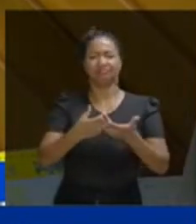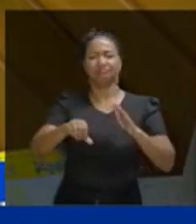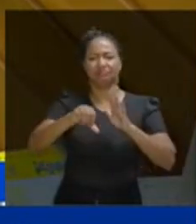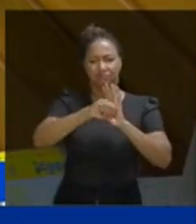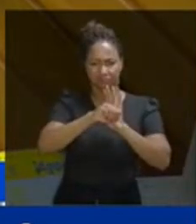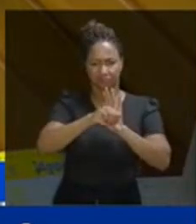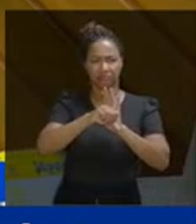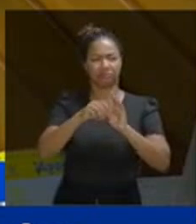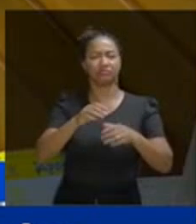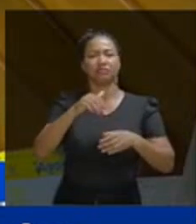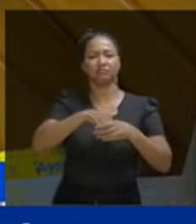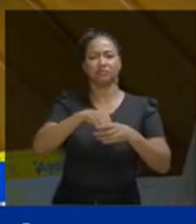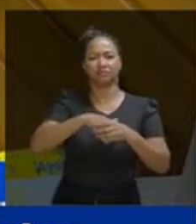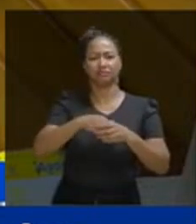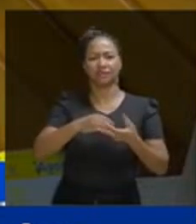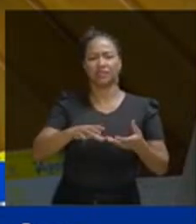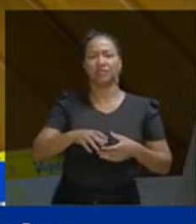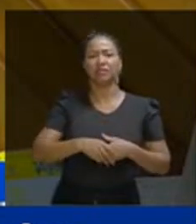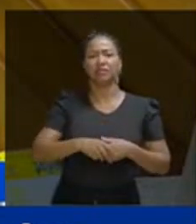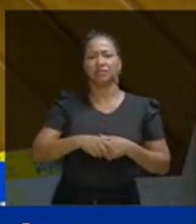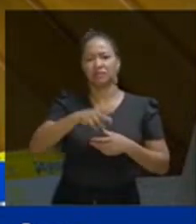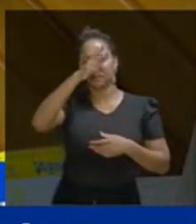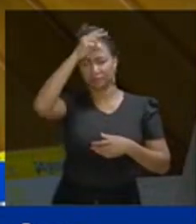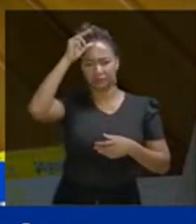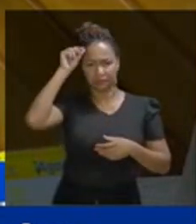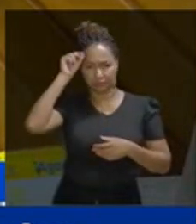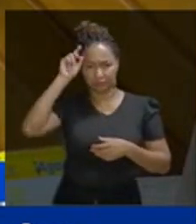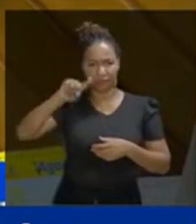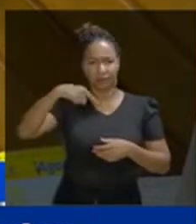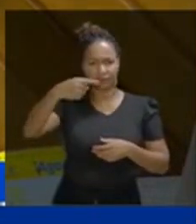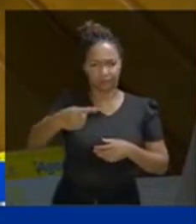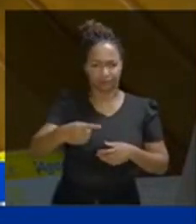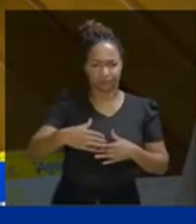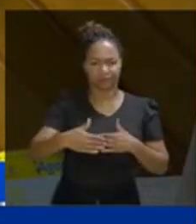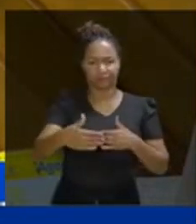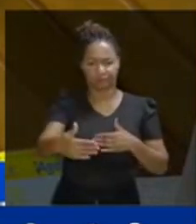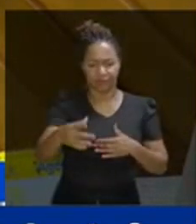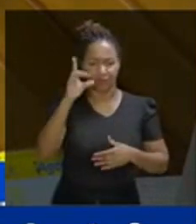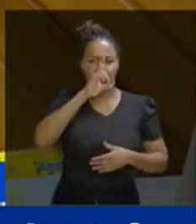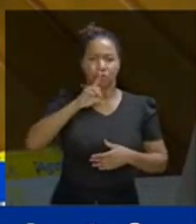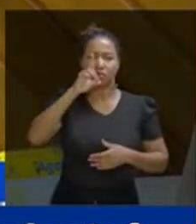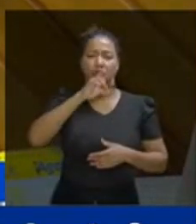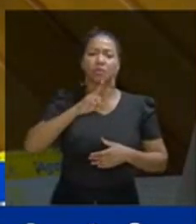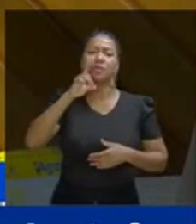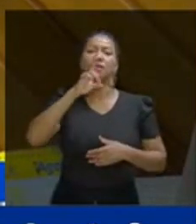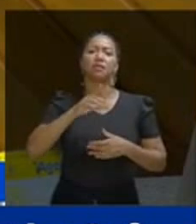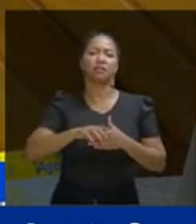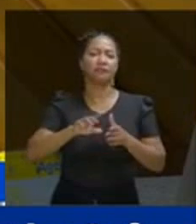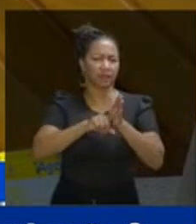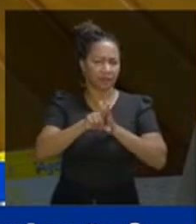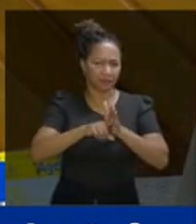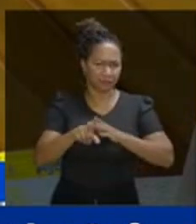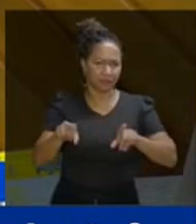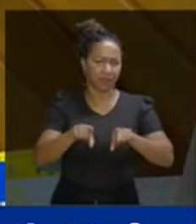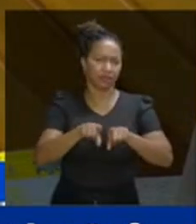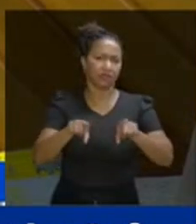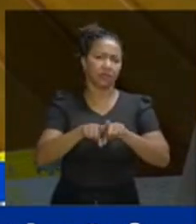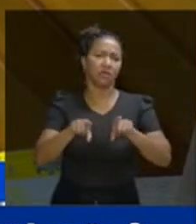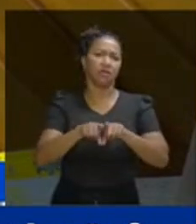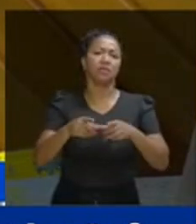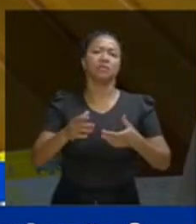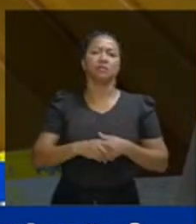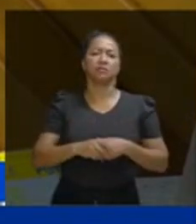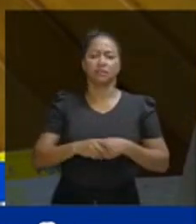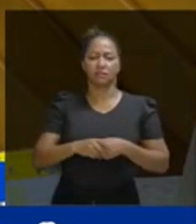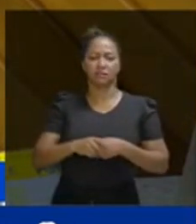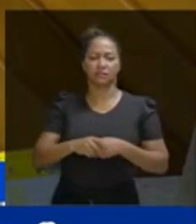direta relação com as eleições municipais que ocorrerão no próximo domingo, razão pela qual se verifica também a insurgência